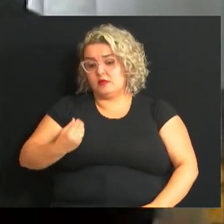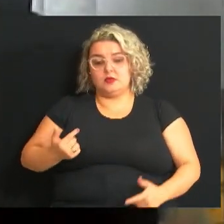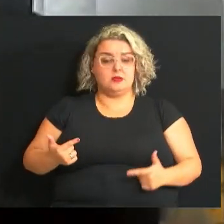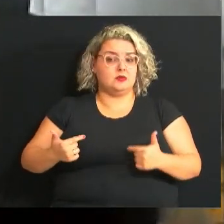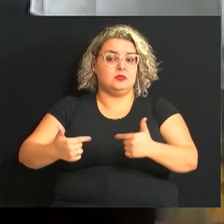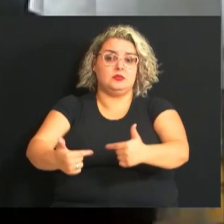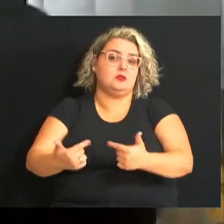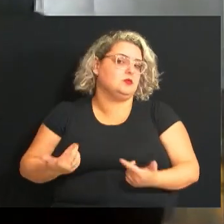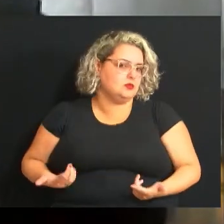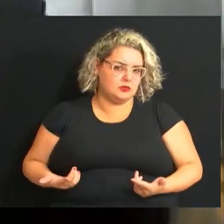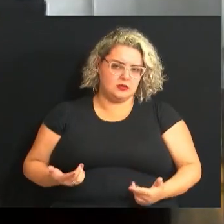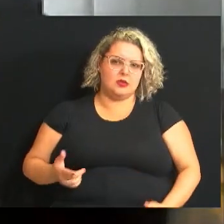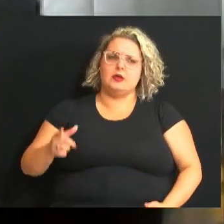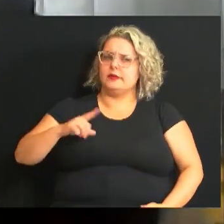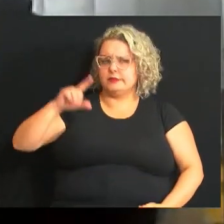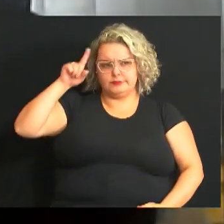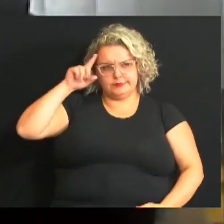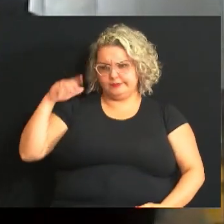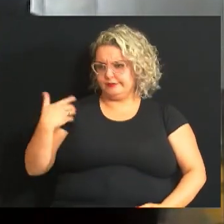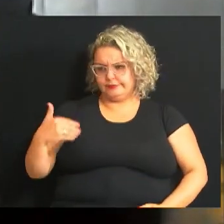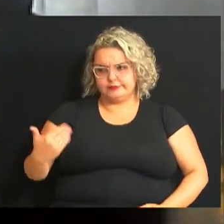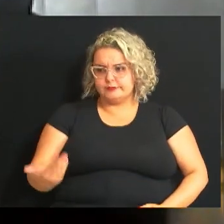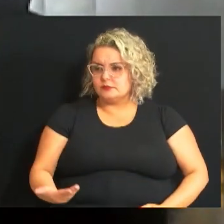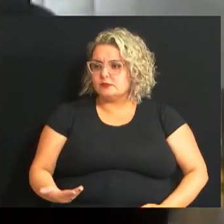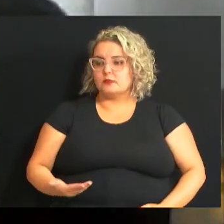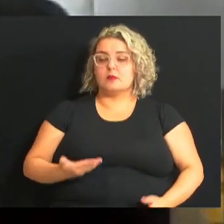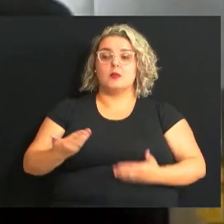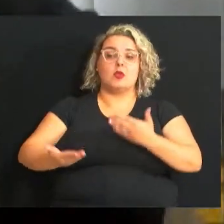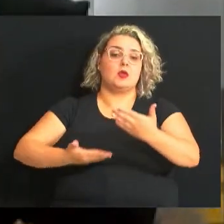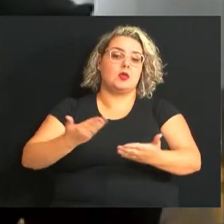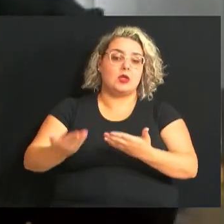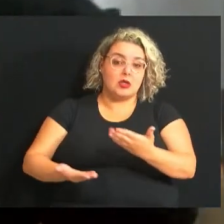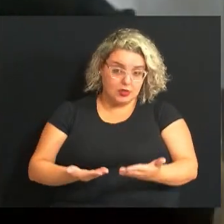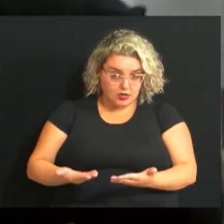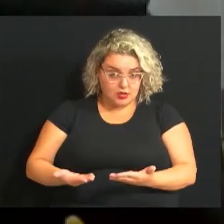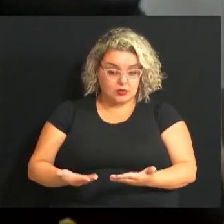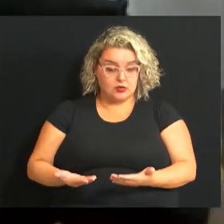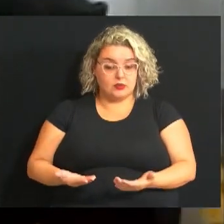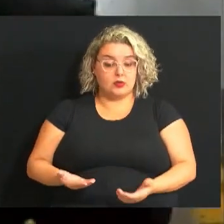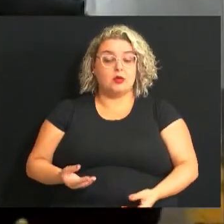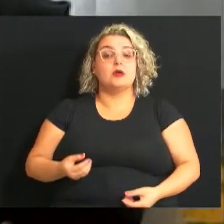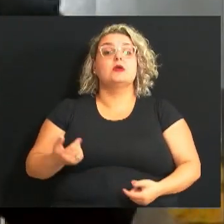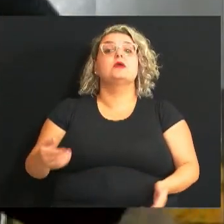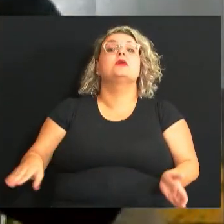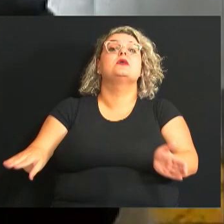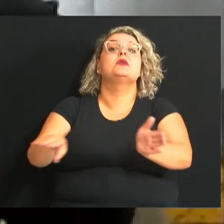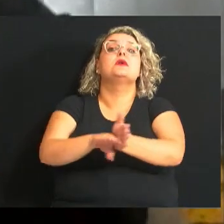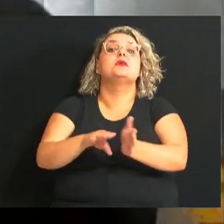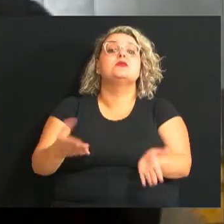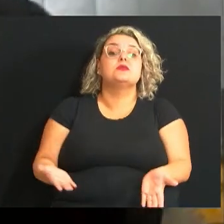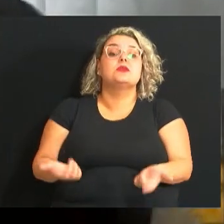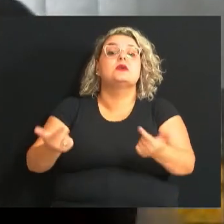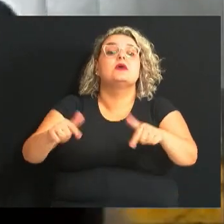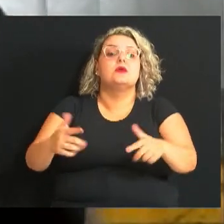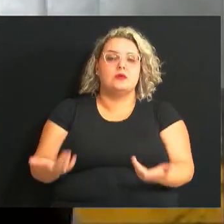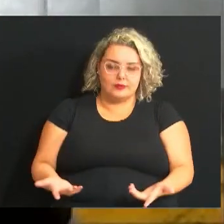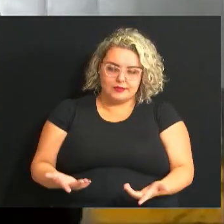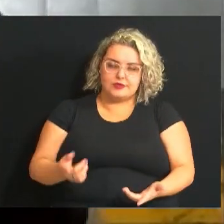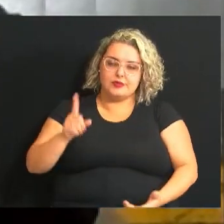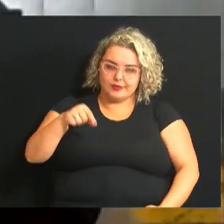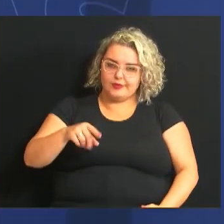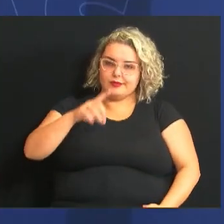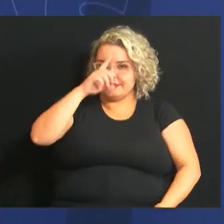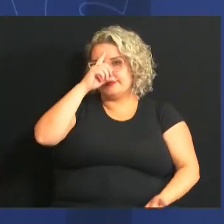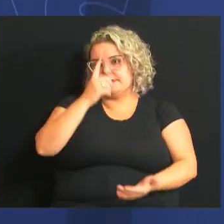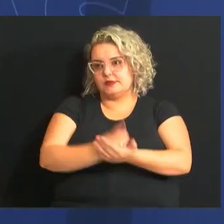temos diariamente. A maneira que nós lidamos com ela que determina onde a gente vai chegar, né? E este recomeço, então,